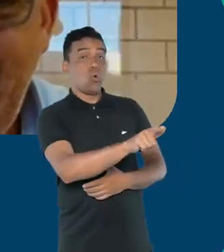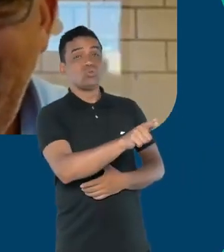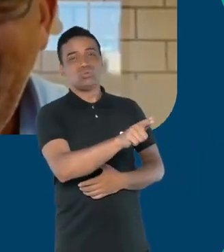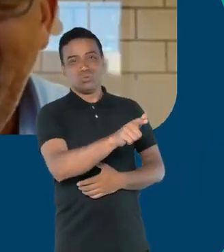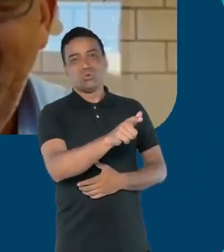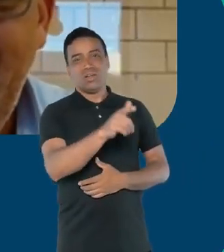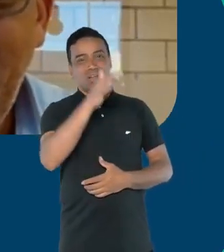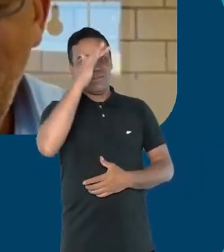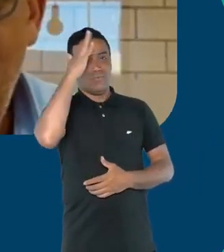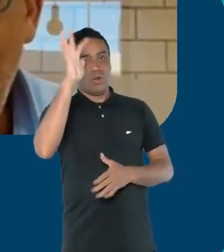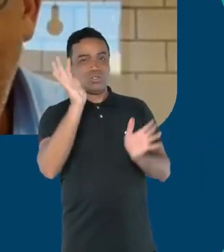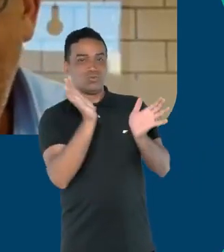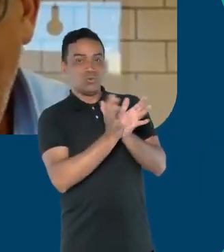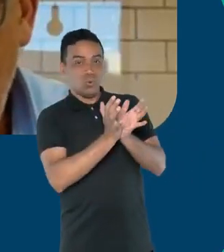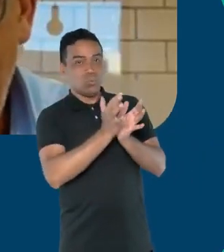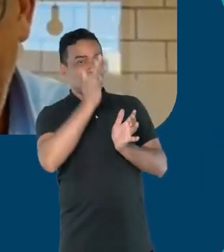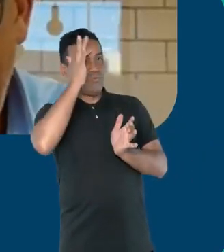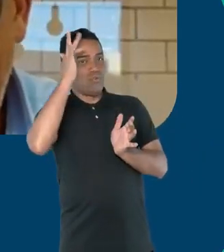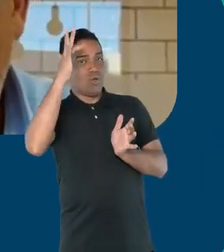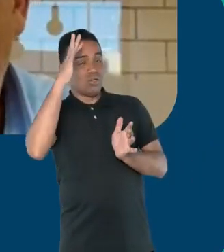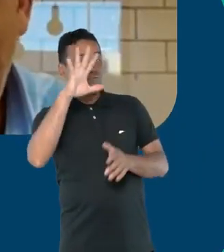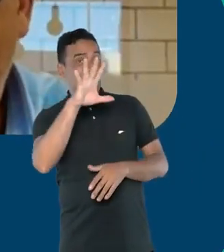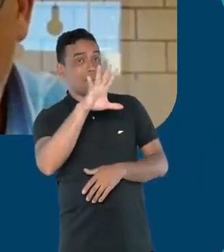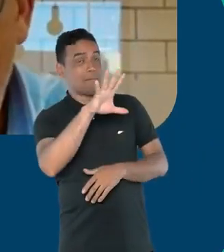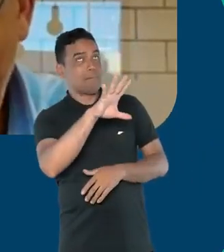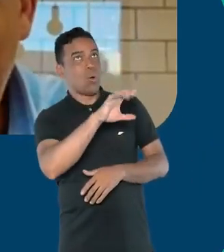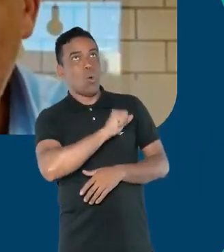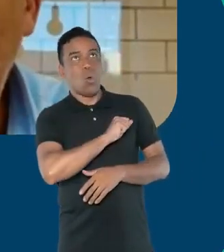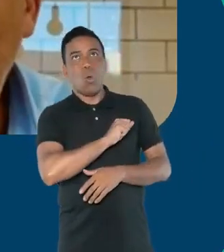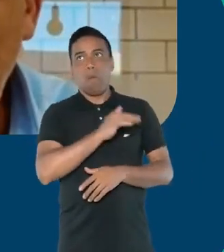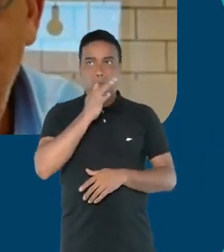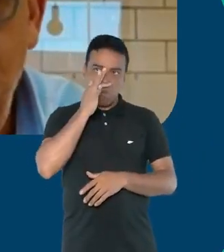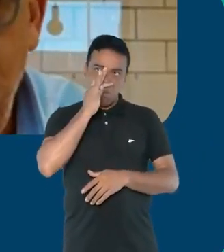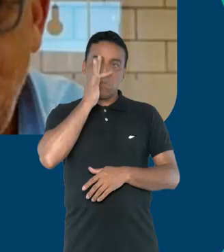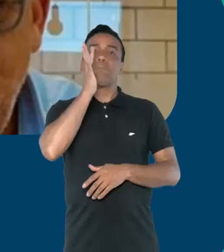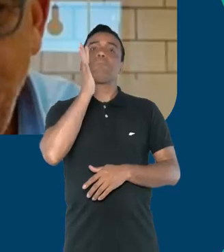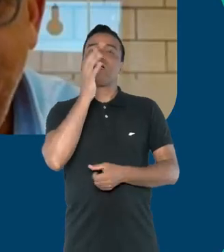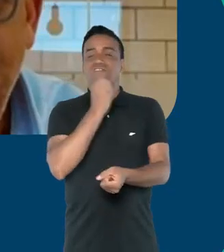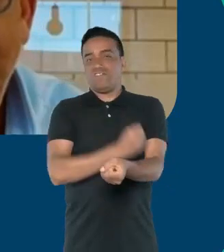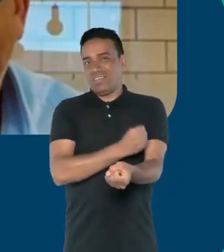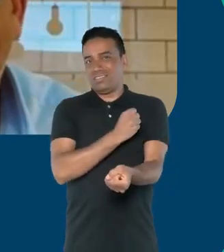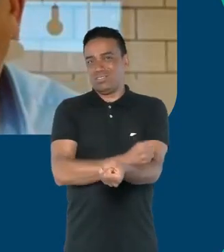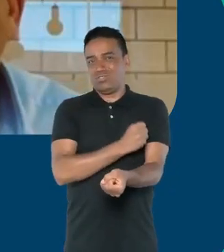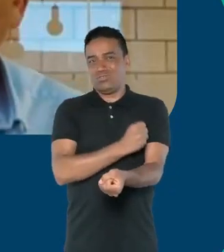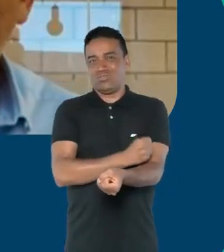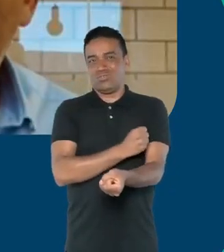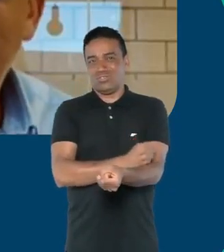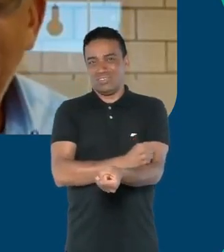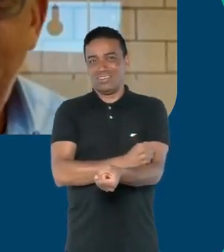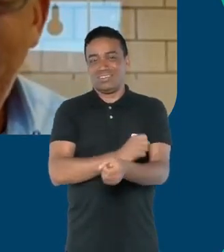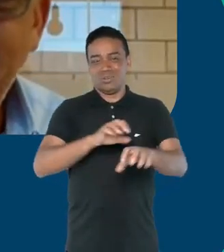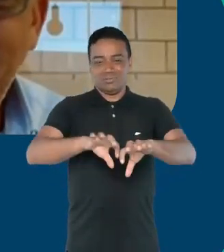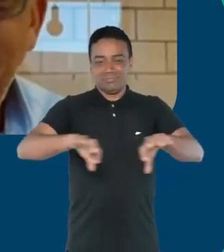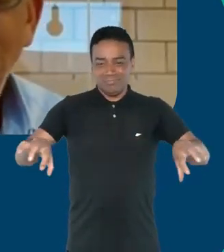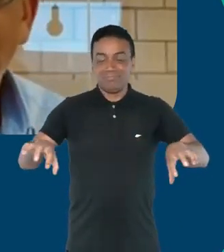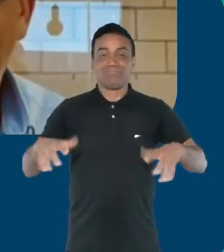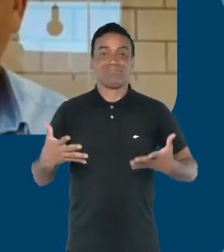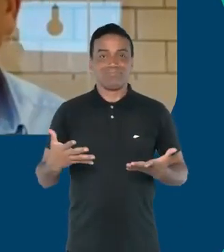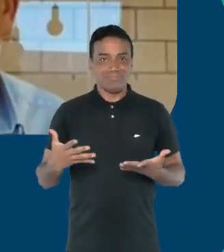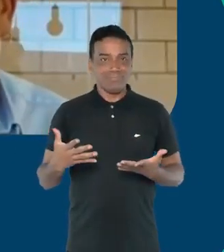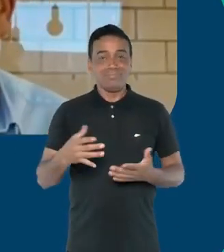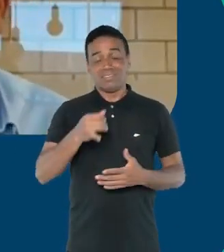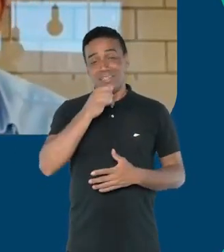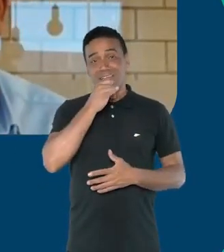aqueles que colocam o amor pela fama, pela glória, como um vício, né? E ele vai ficar, né,